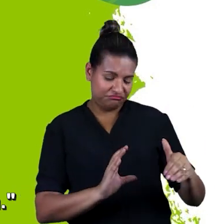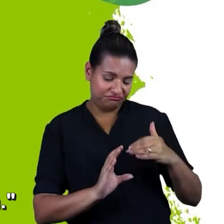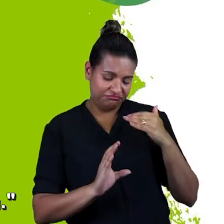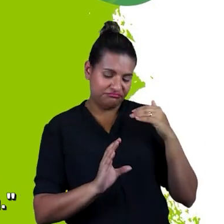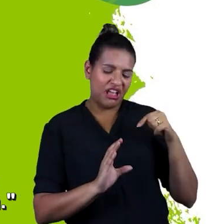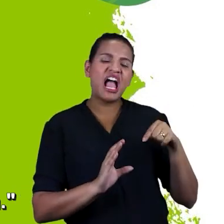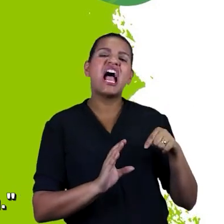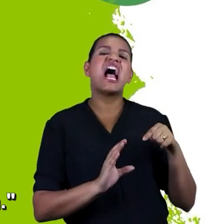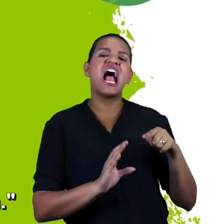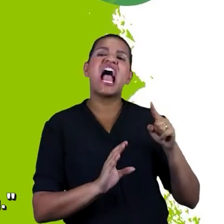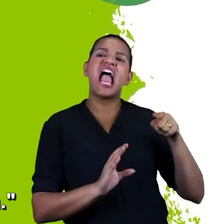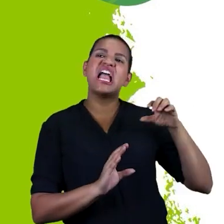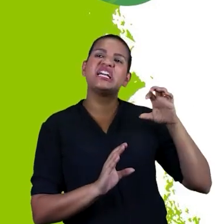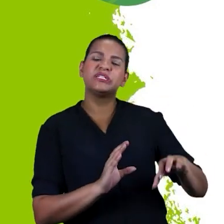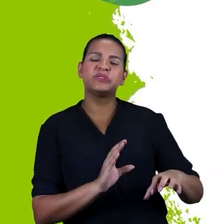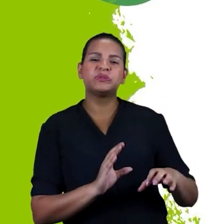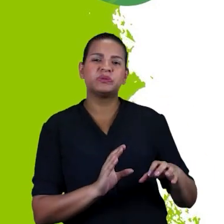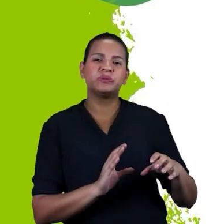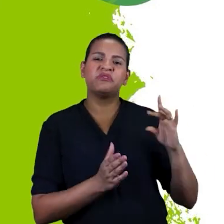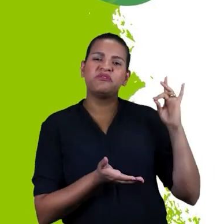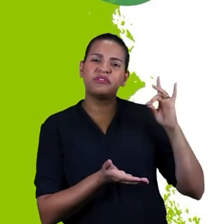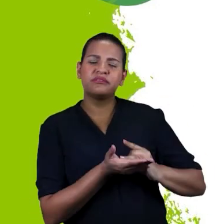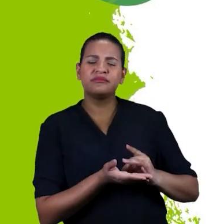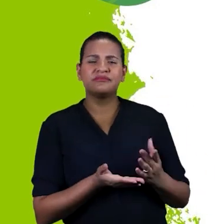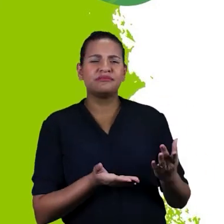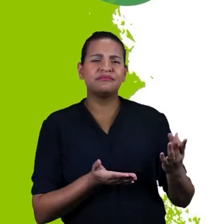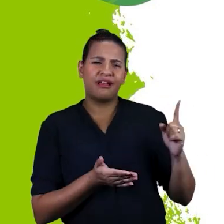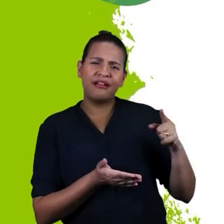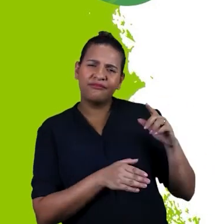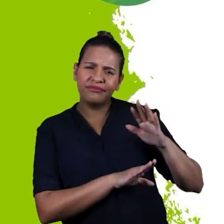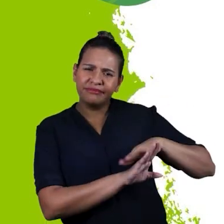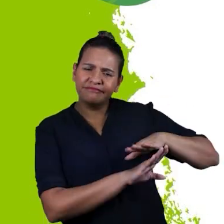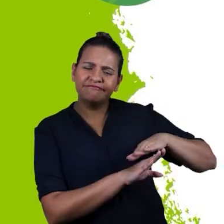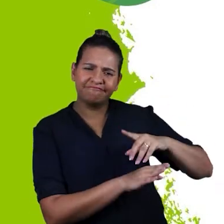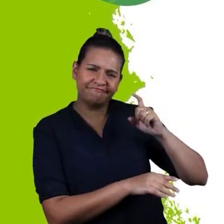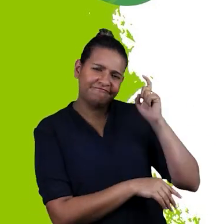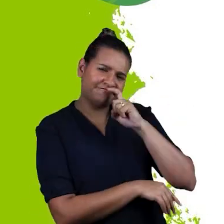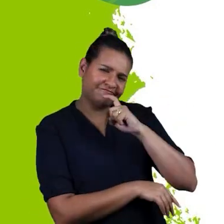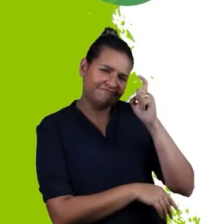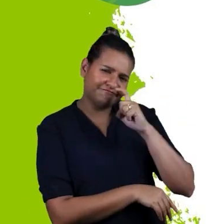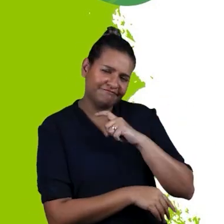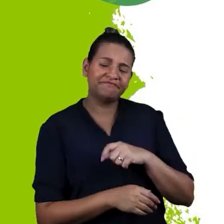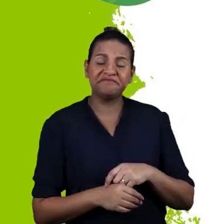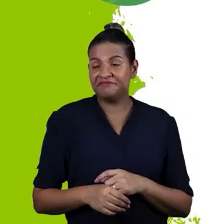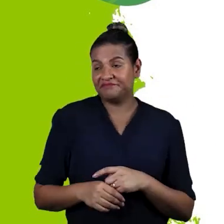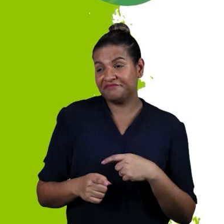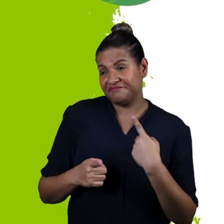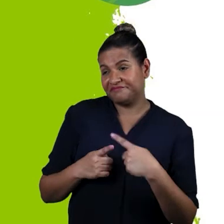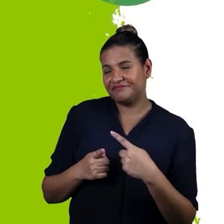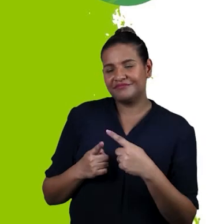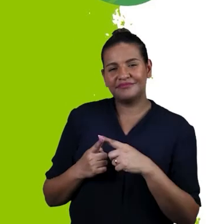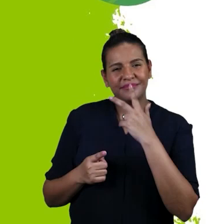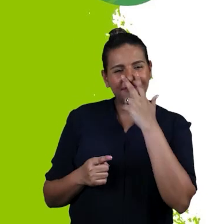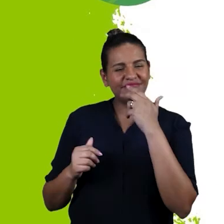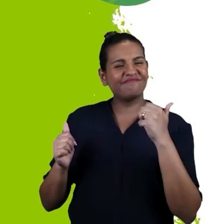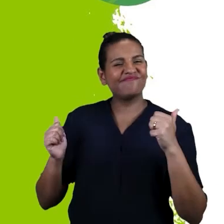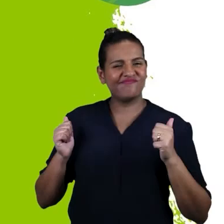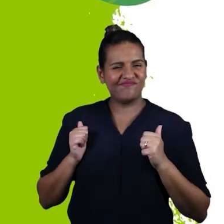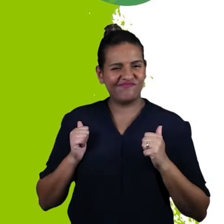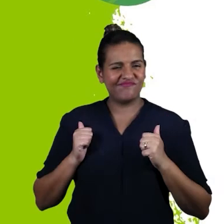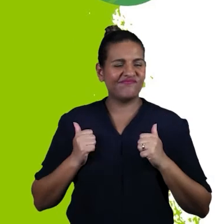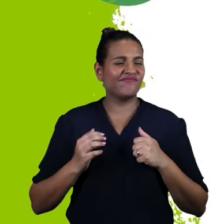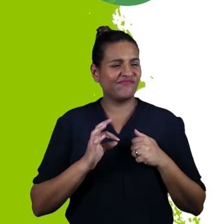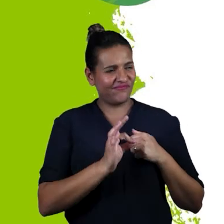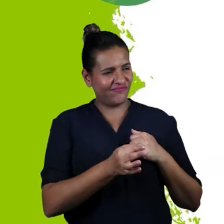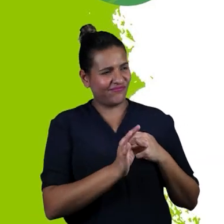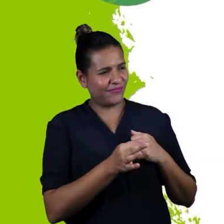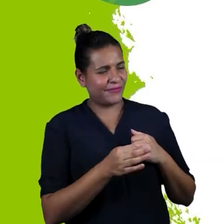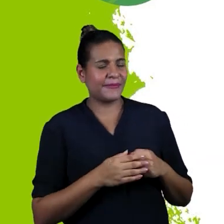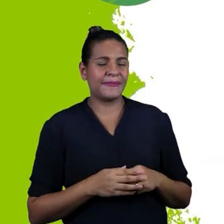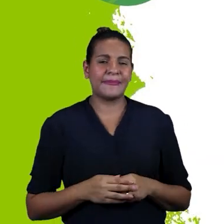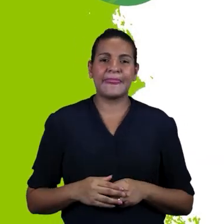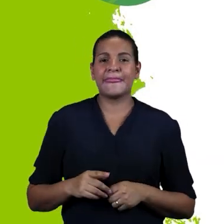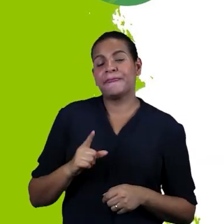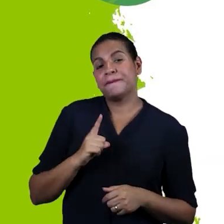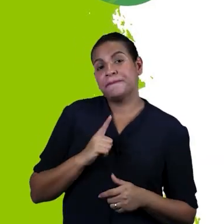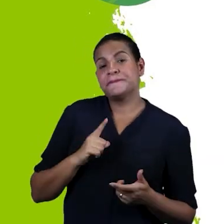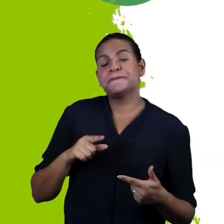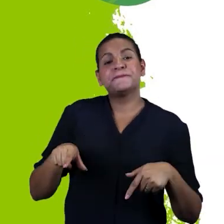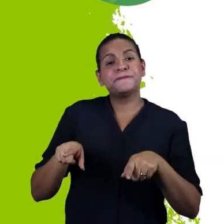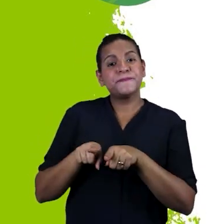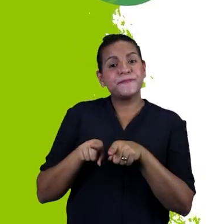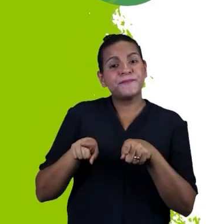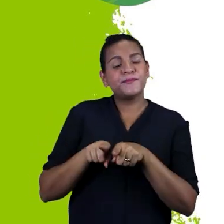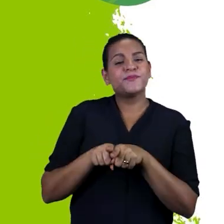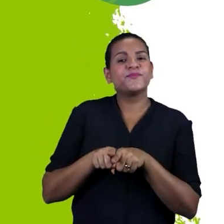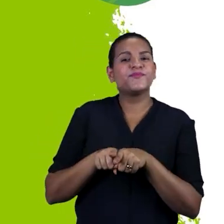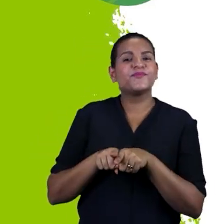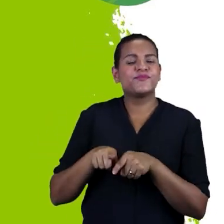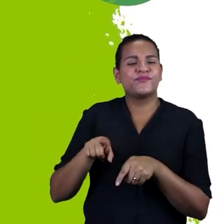primeira informação que vem. O que vocês acham disso? É o tal da comodidade, né? É o tal da comodidade. Totalmente. Existe hoje, por